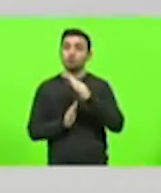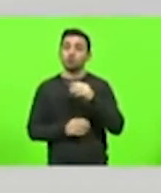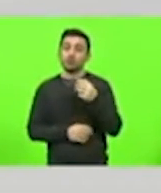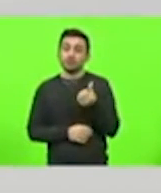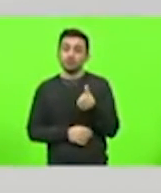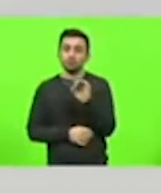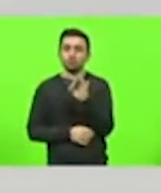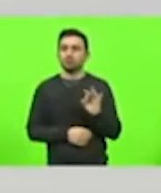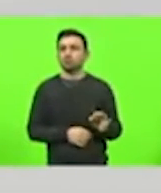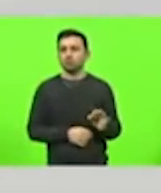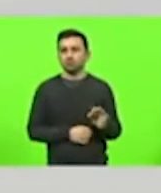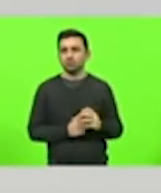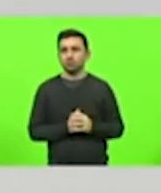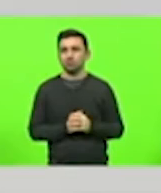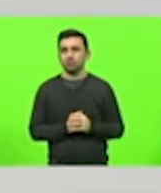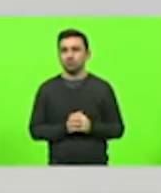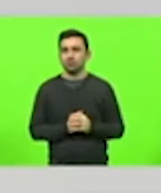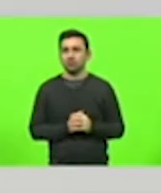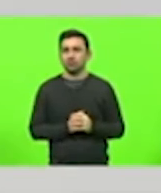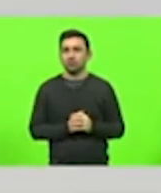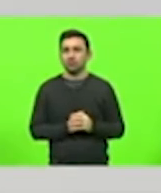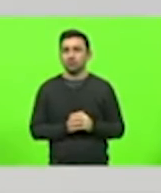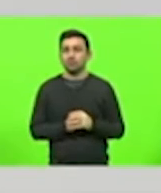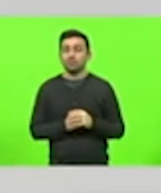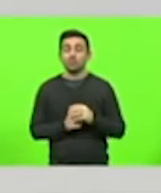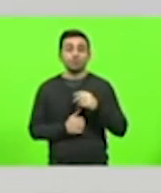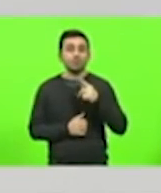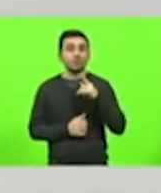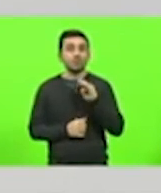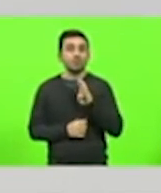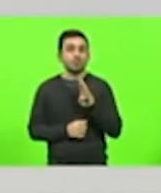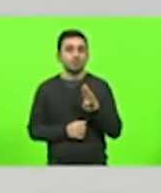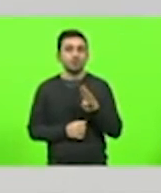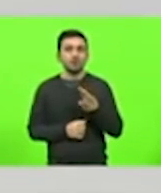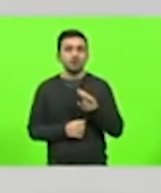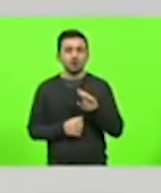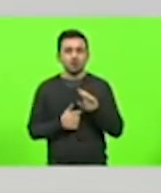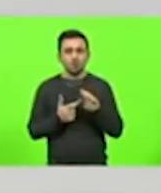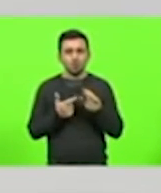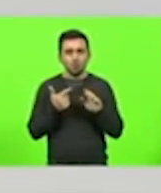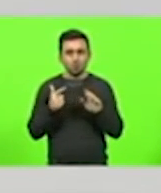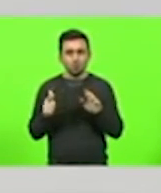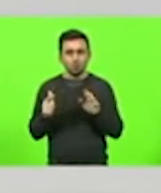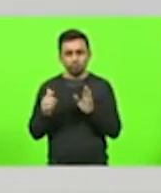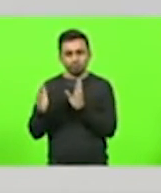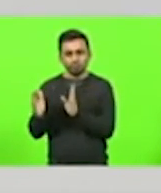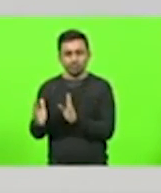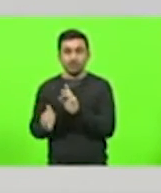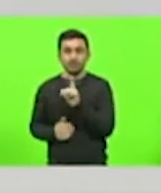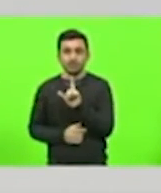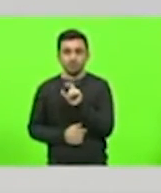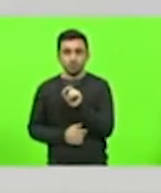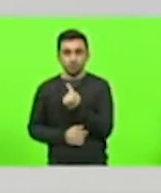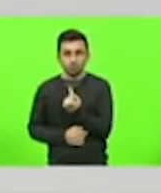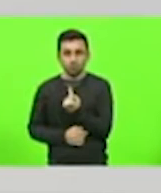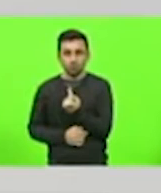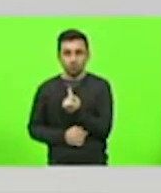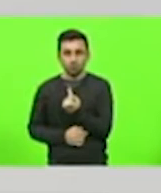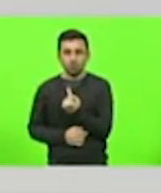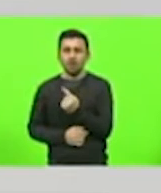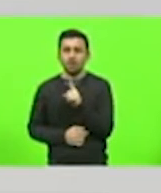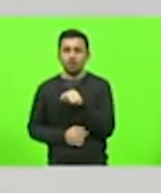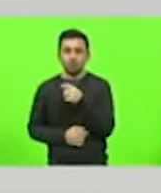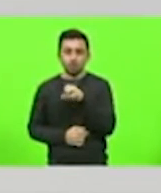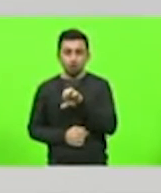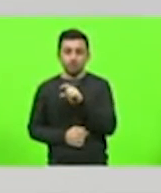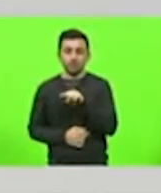índice de Empregos São menores no Vale do Itajaí que em outras regiões de Santa Catarina e que o Alto Vale teve